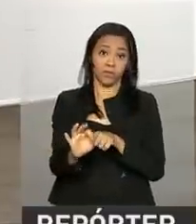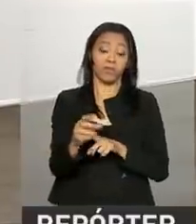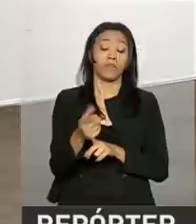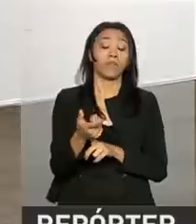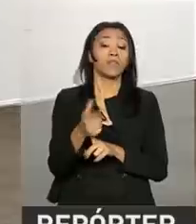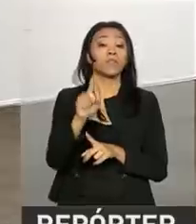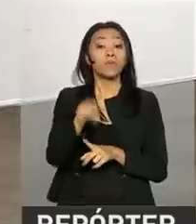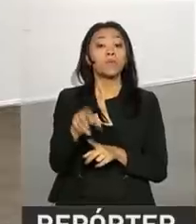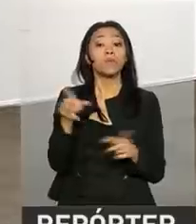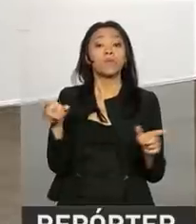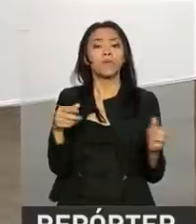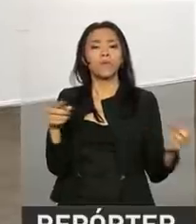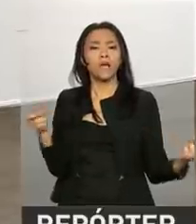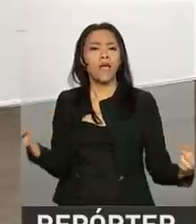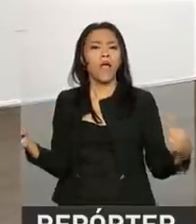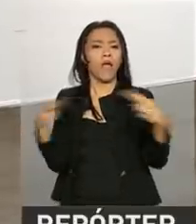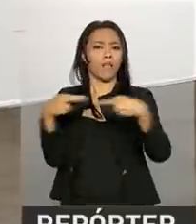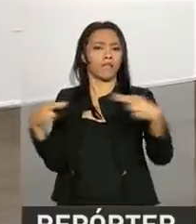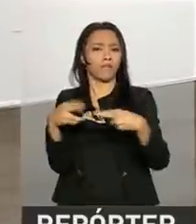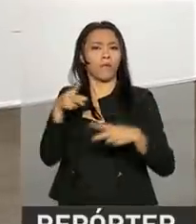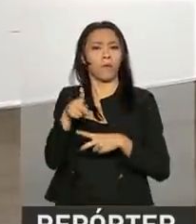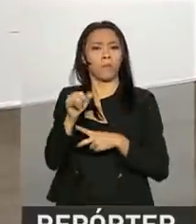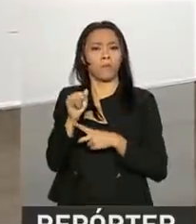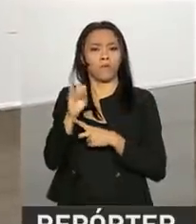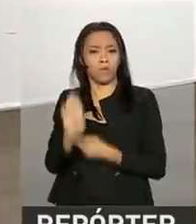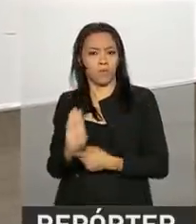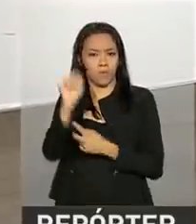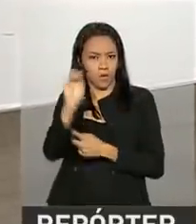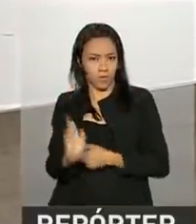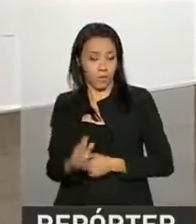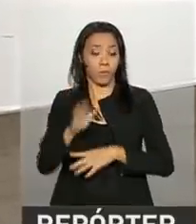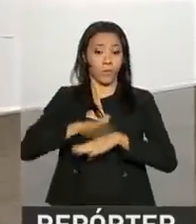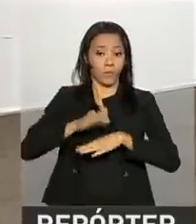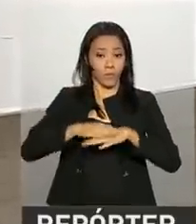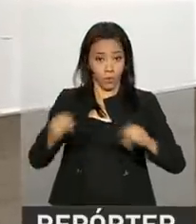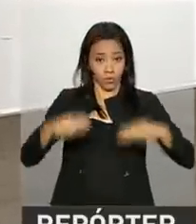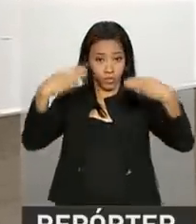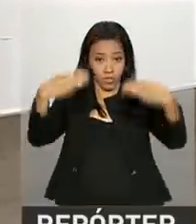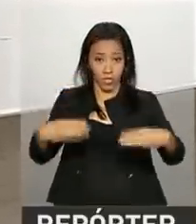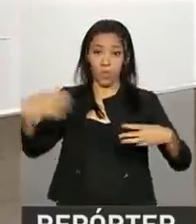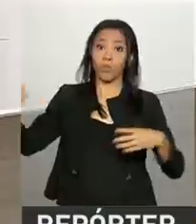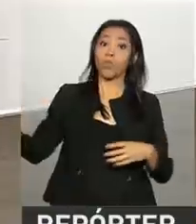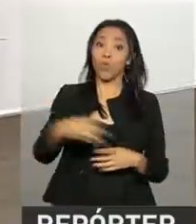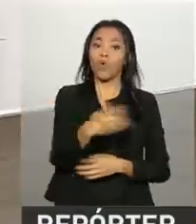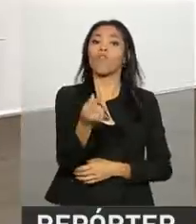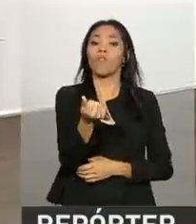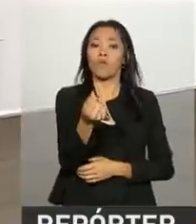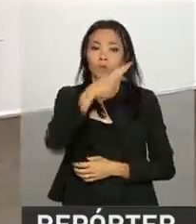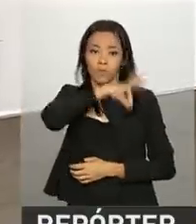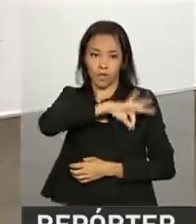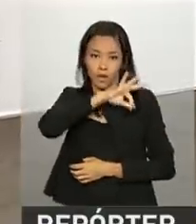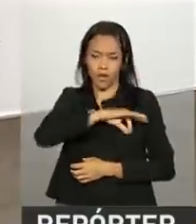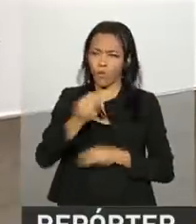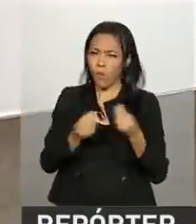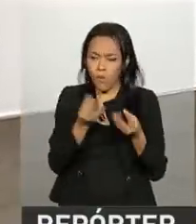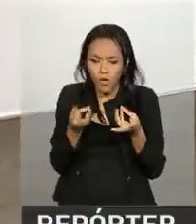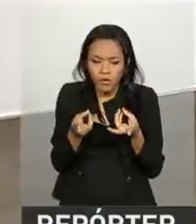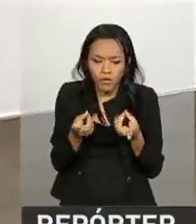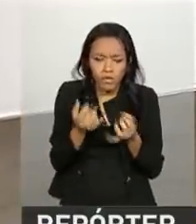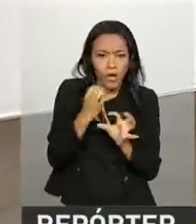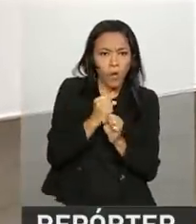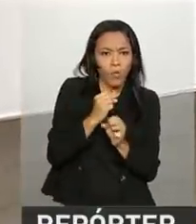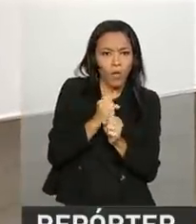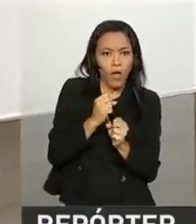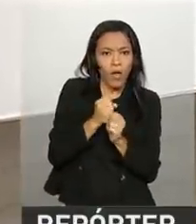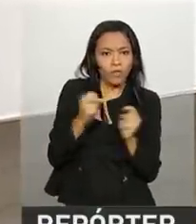0,62% do PIB no Brasil. De acordo com o Ministério do Planejamento, o valor do novo salário mínimo, ele é calculado de acordo com o